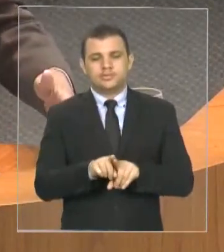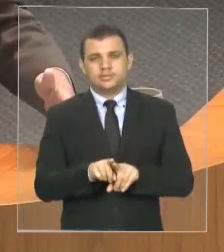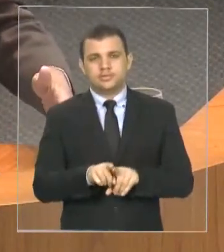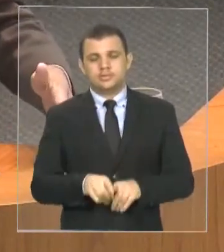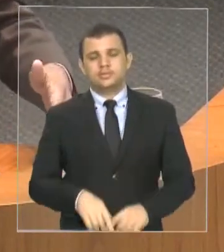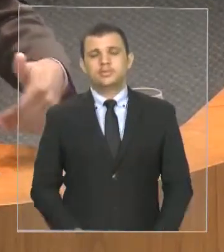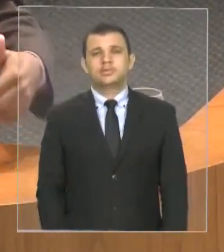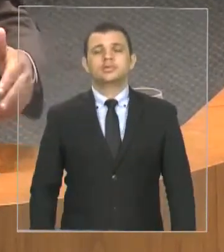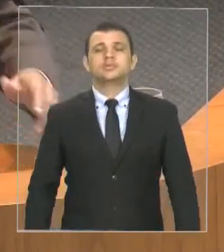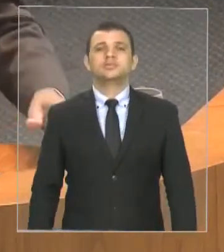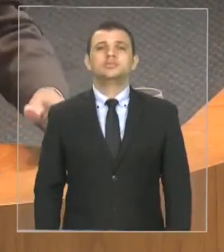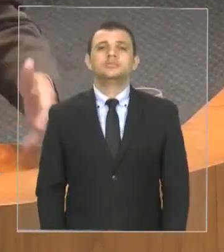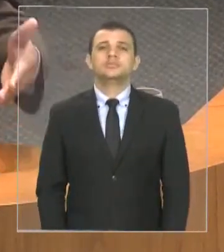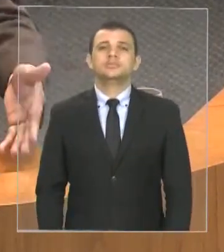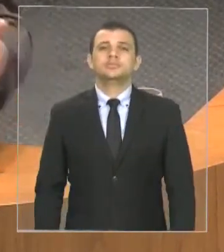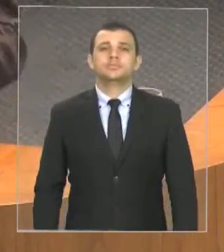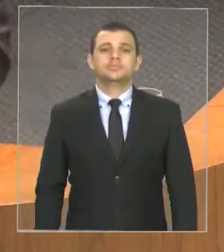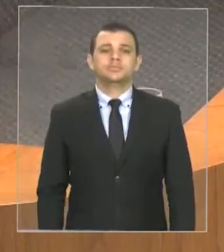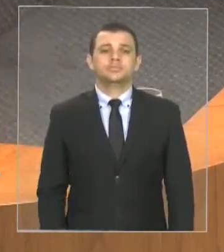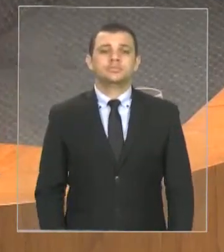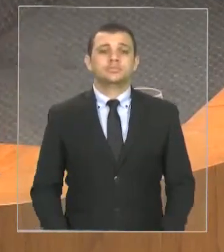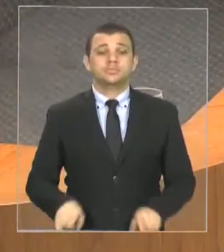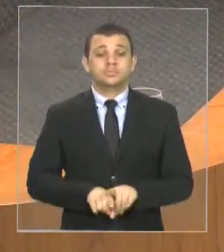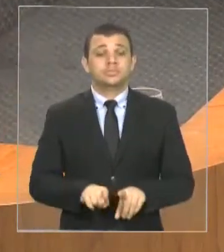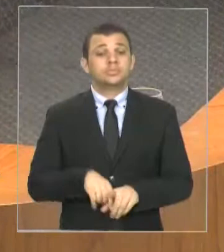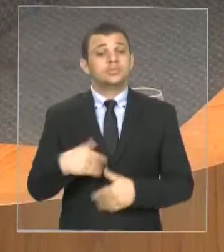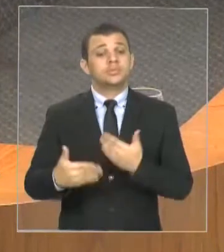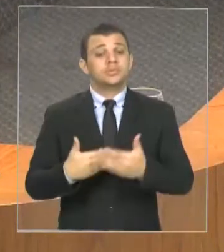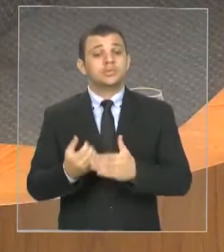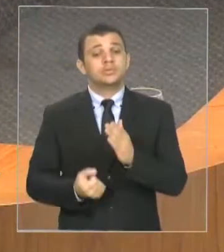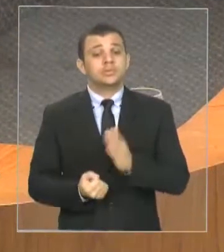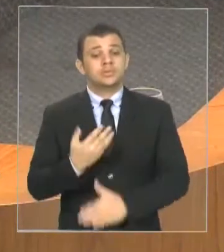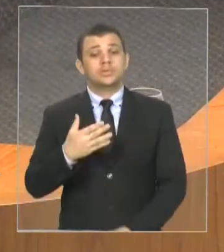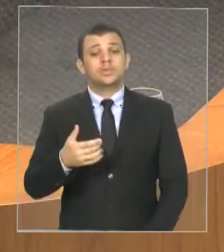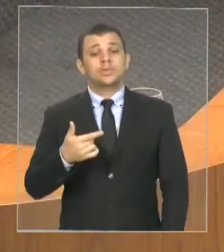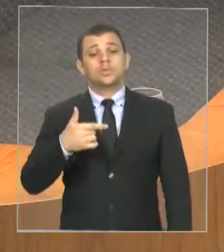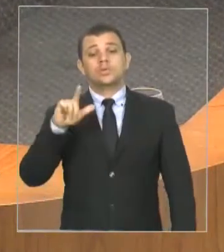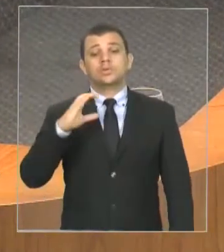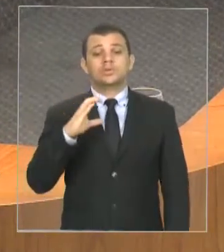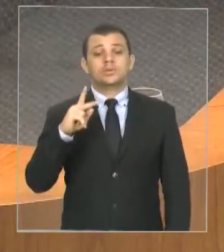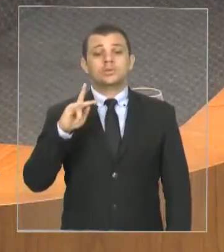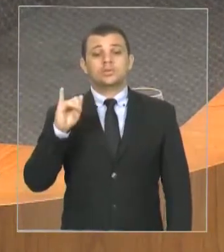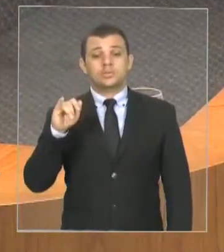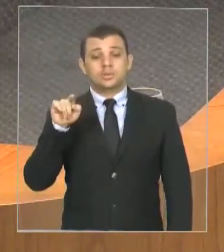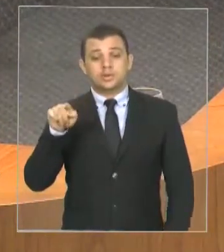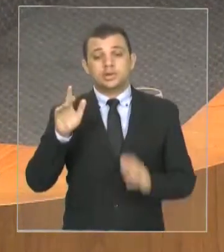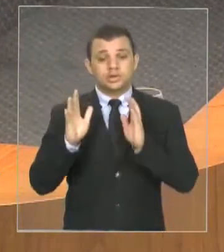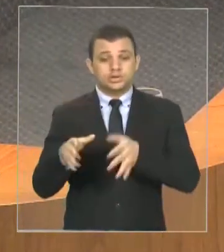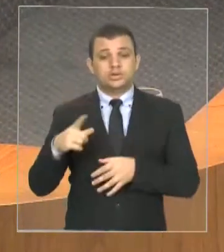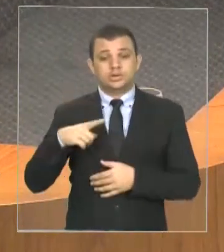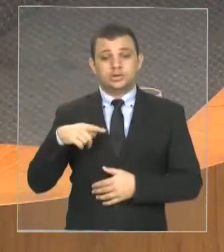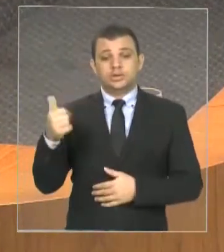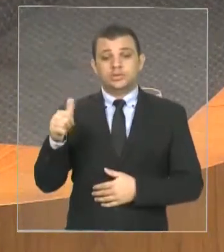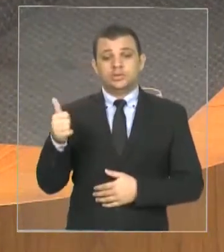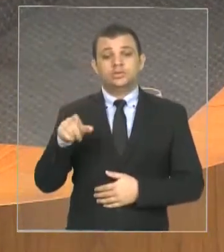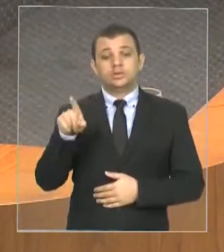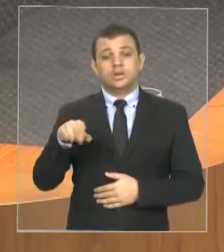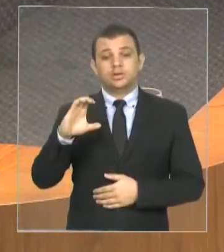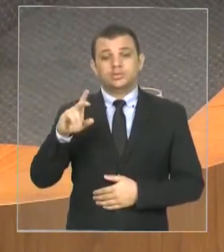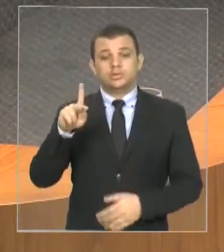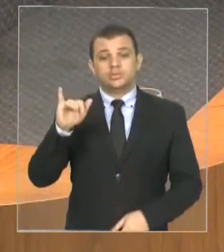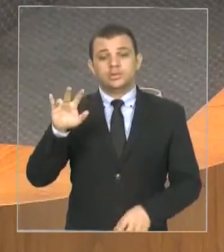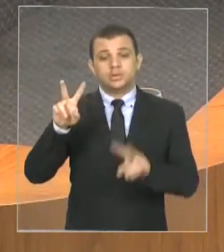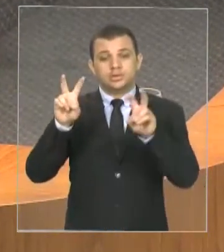logo nós começamos a assinatura, veio depois uma outra CPI nesta casa, já tem 11 assinaturas, que é a CPI do esporte.